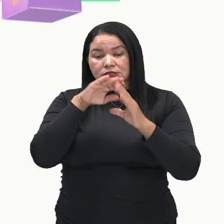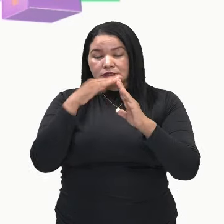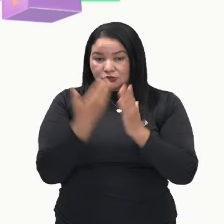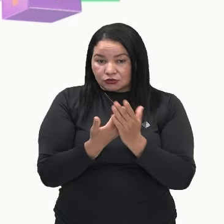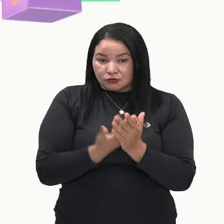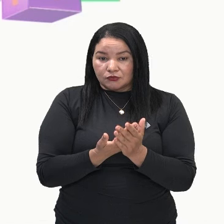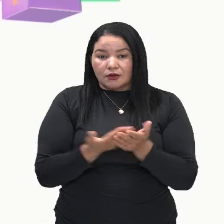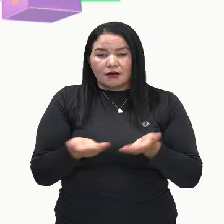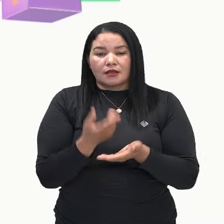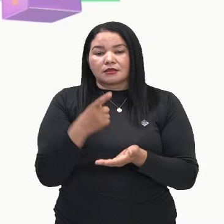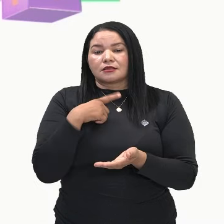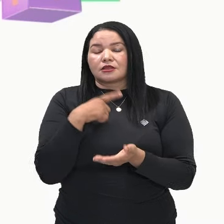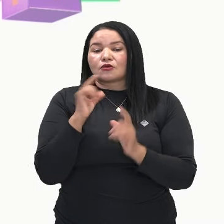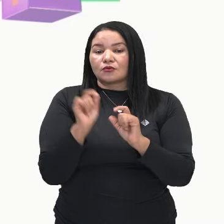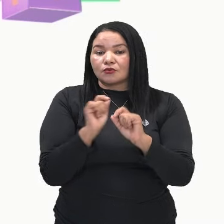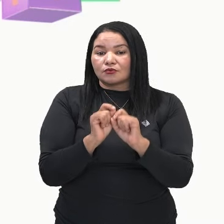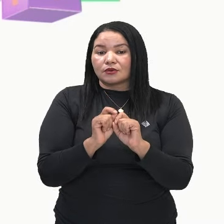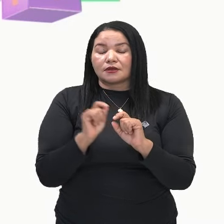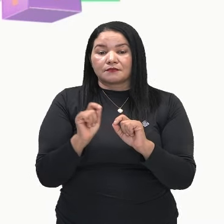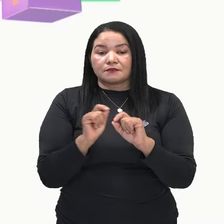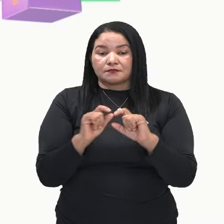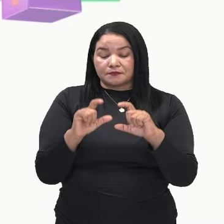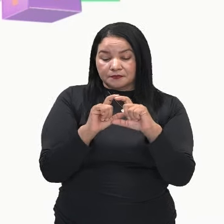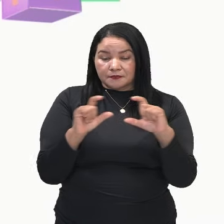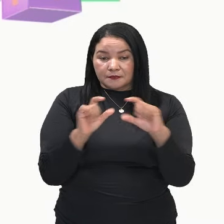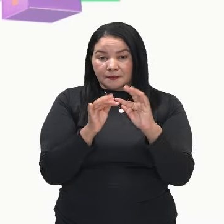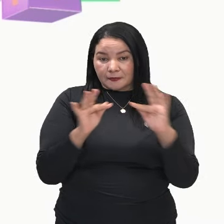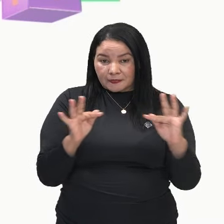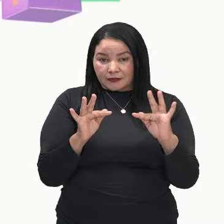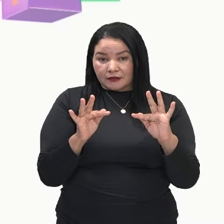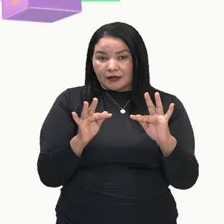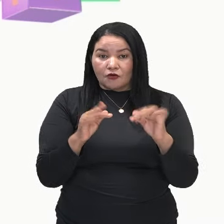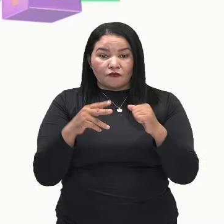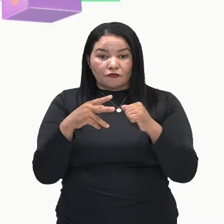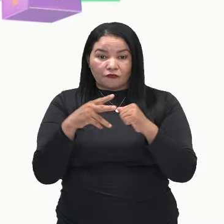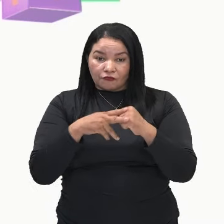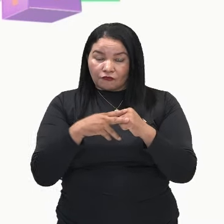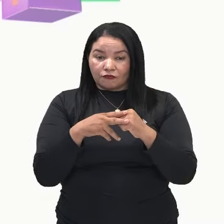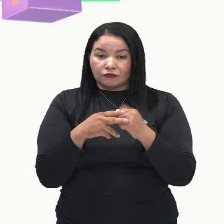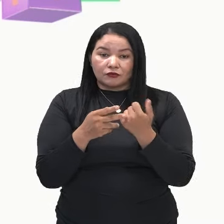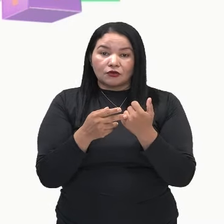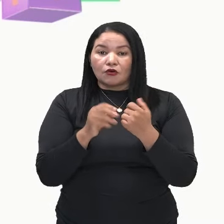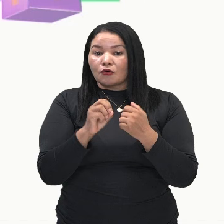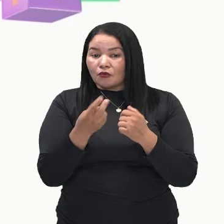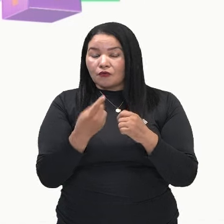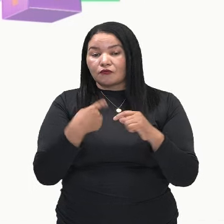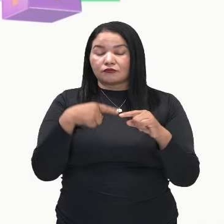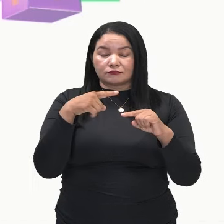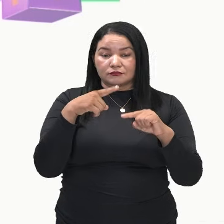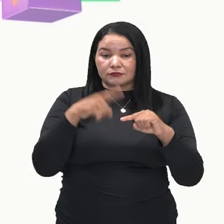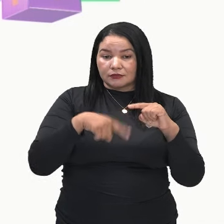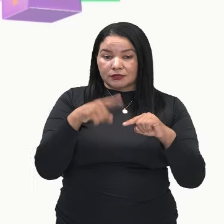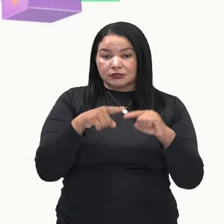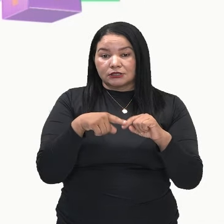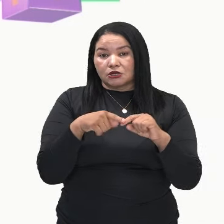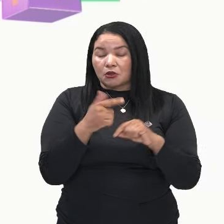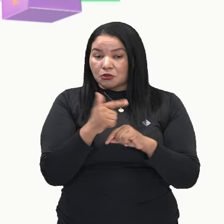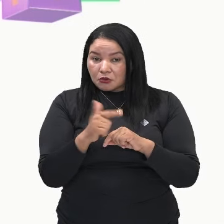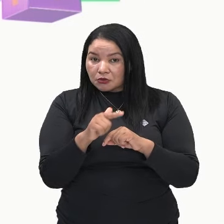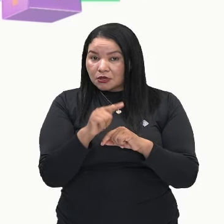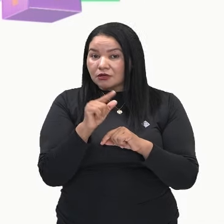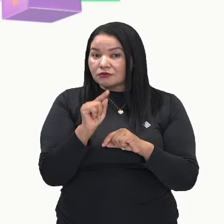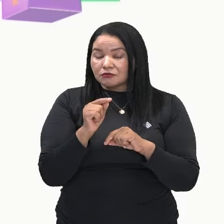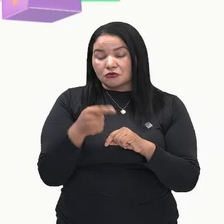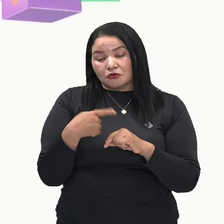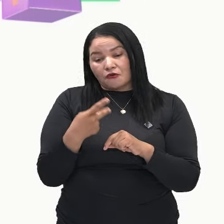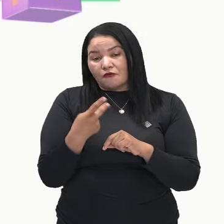nós temos uma espécie de sentença que não possui o elemento que nós já falamos bastante, que são